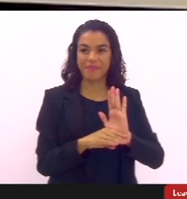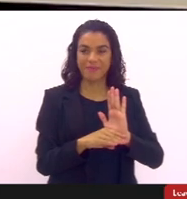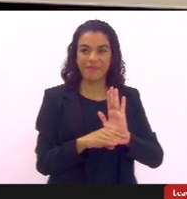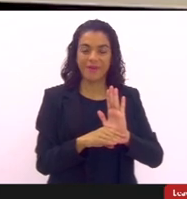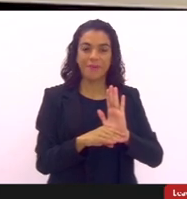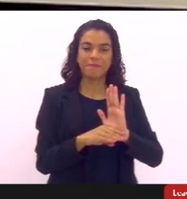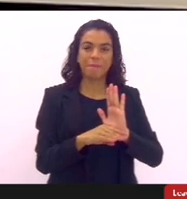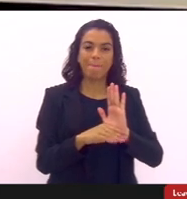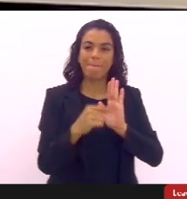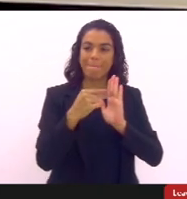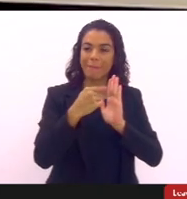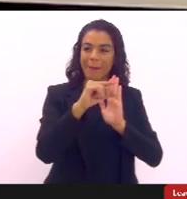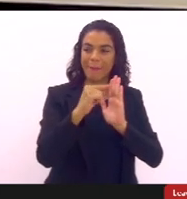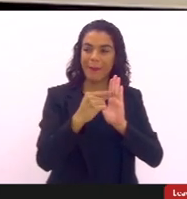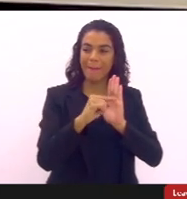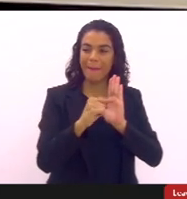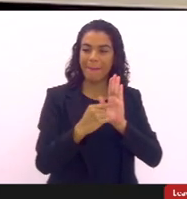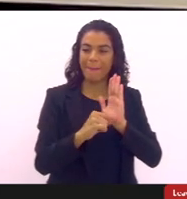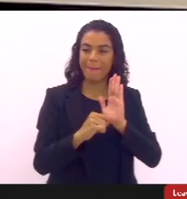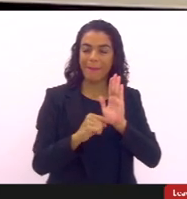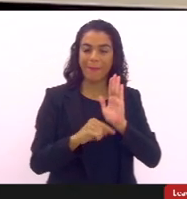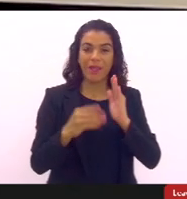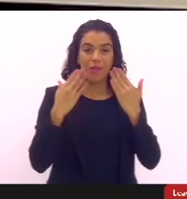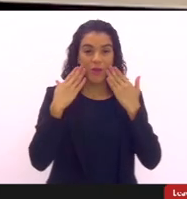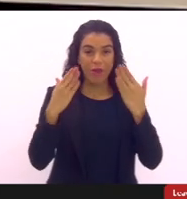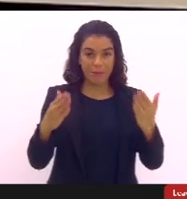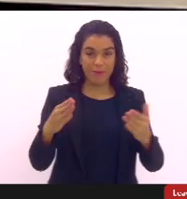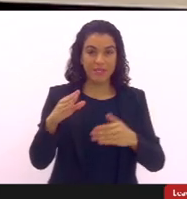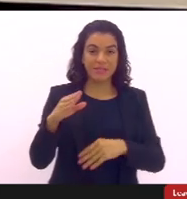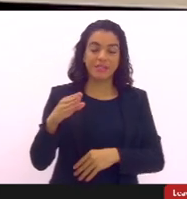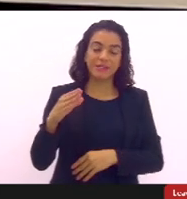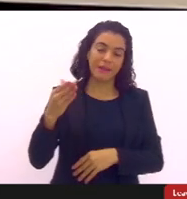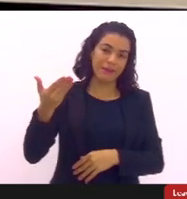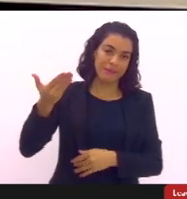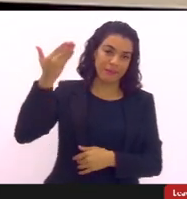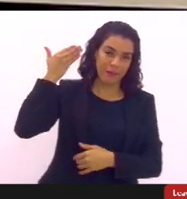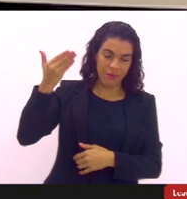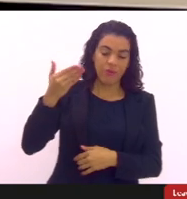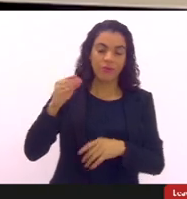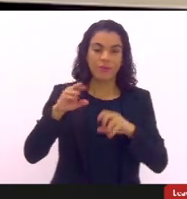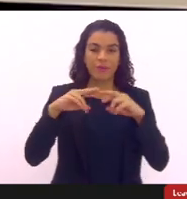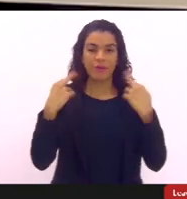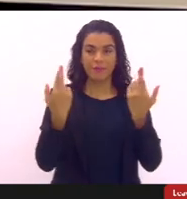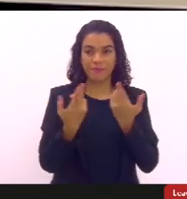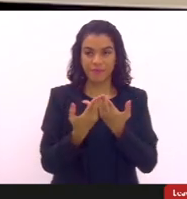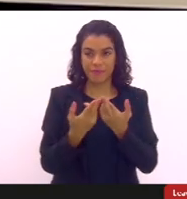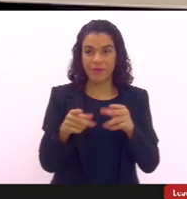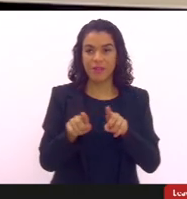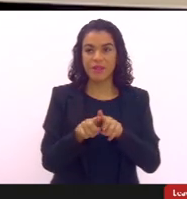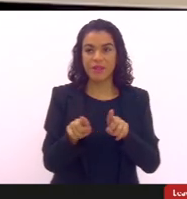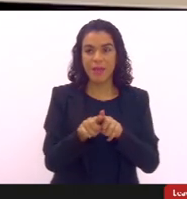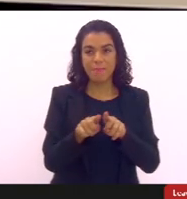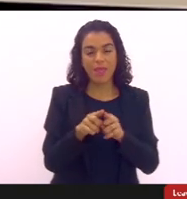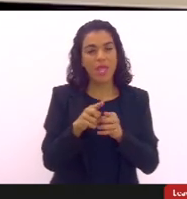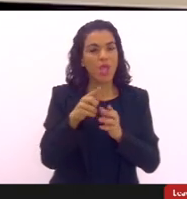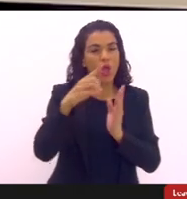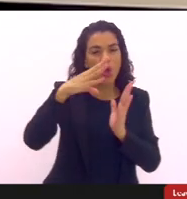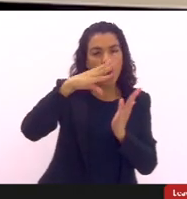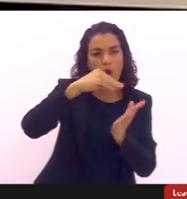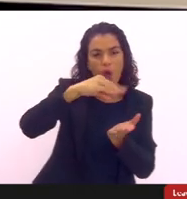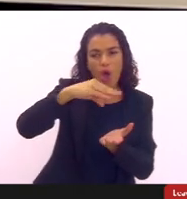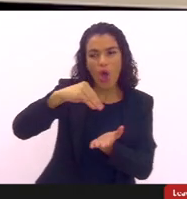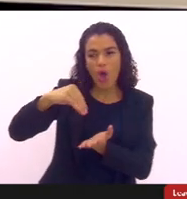as questões que eu apresentei na última reunião, na última audiência, com cópia de todo o inquérito civil público, com todos